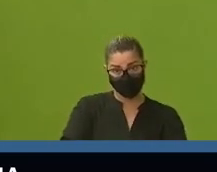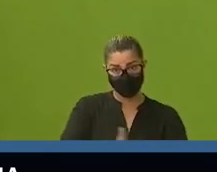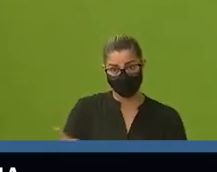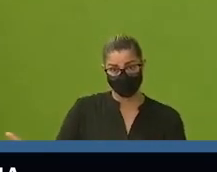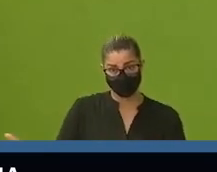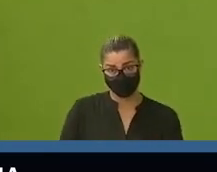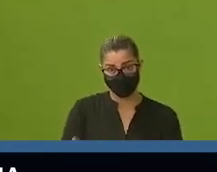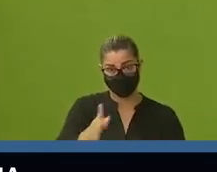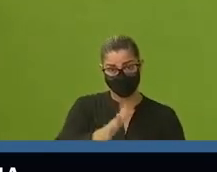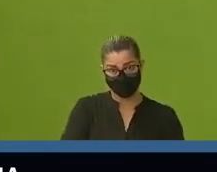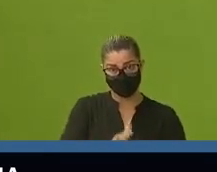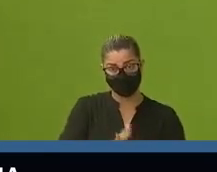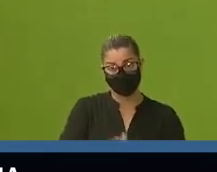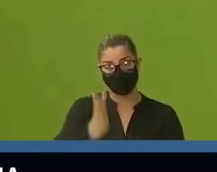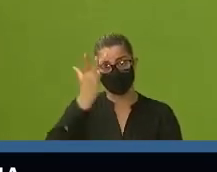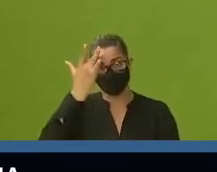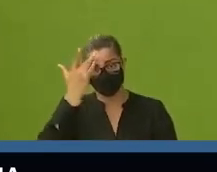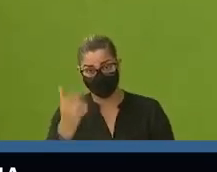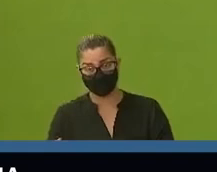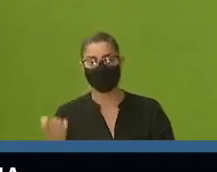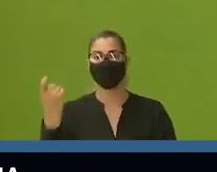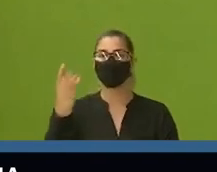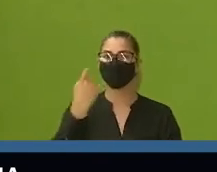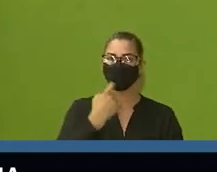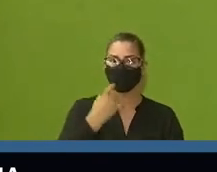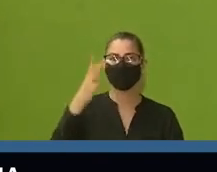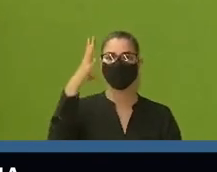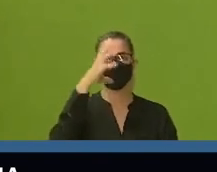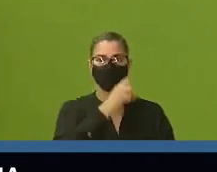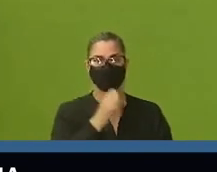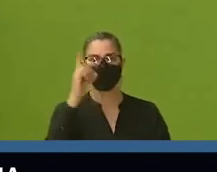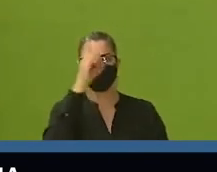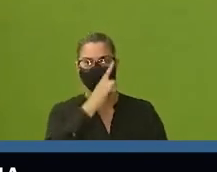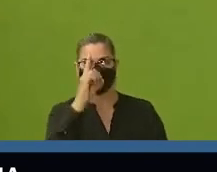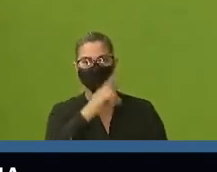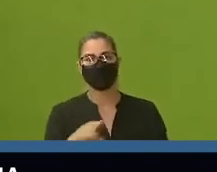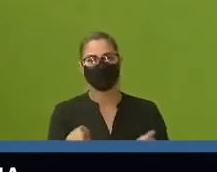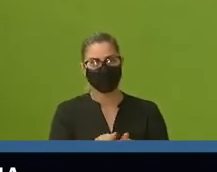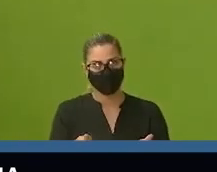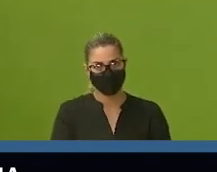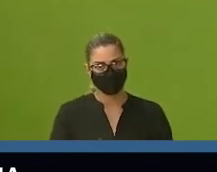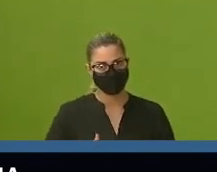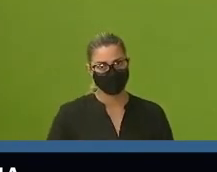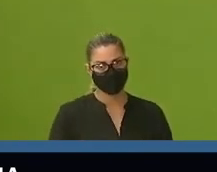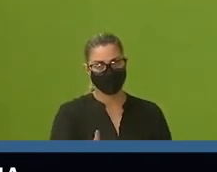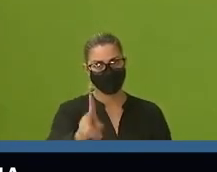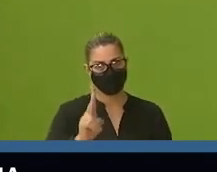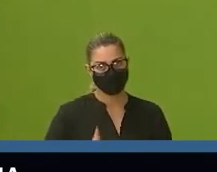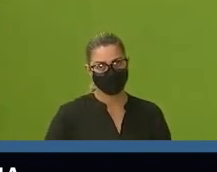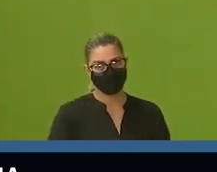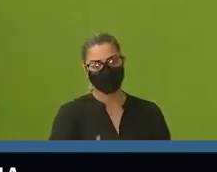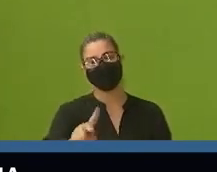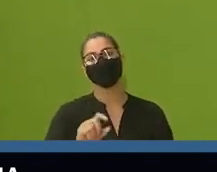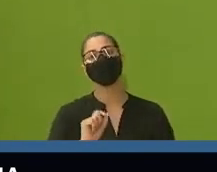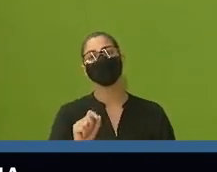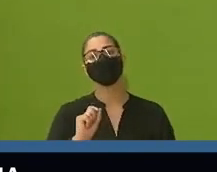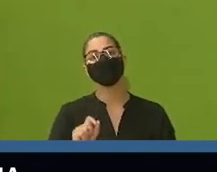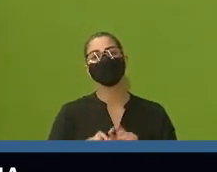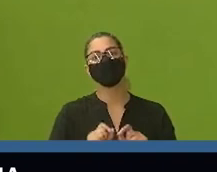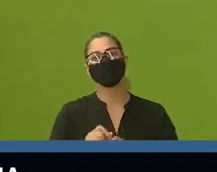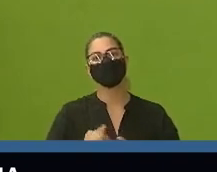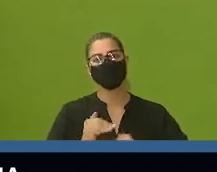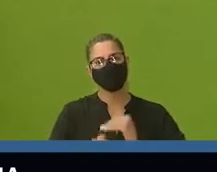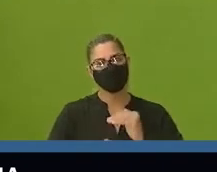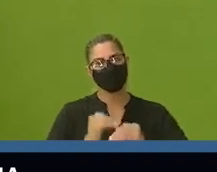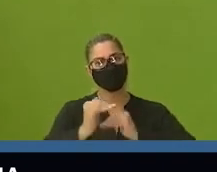amanhã, sexta, sábado e domingo, para que a gente continue nesse caminhar. Ou seja,